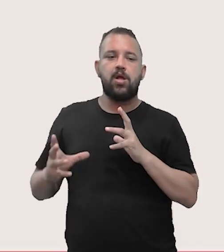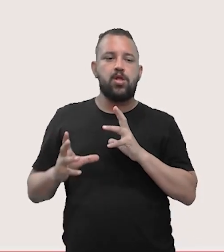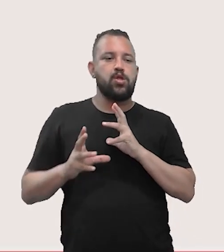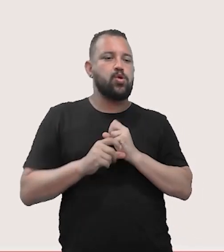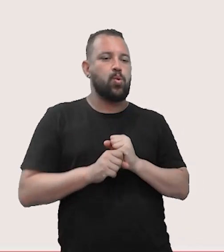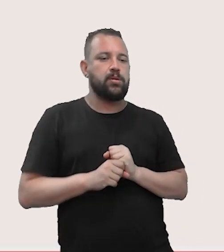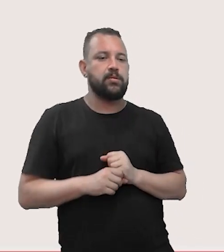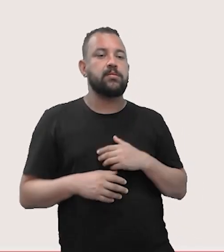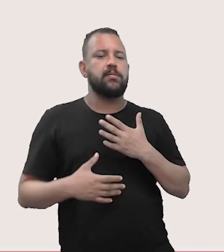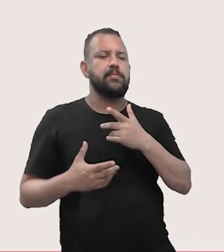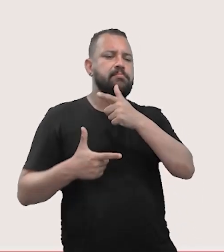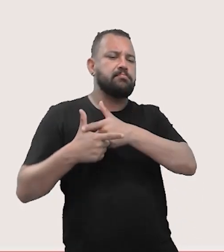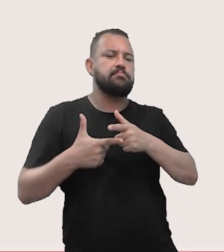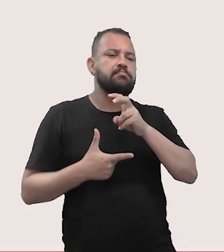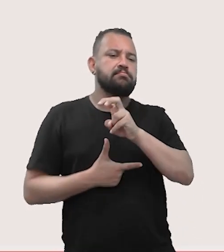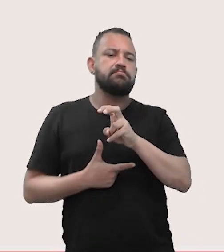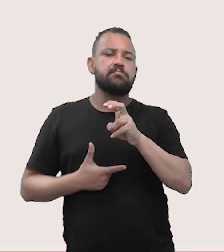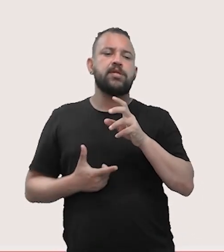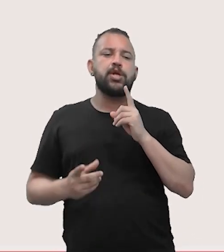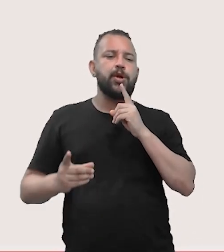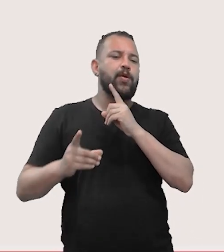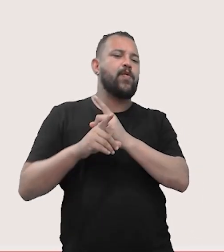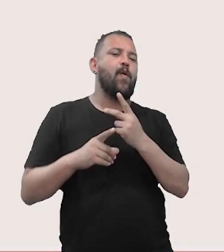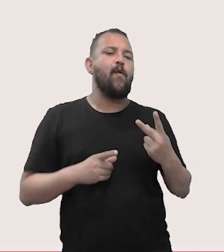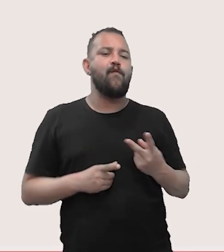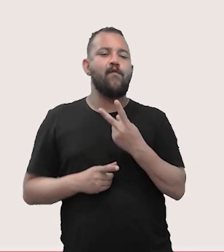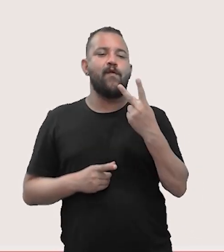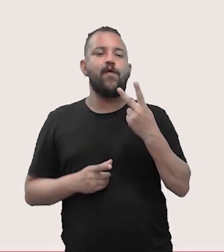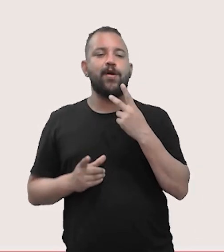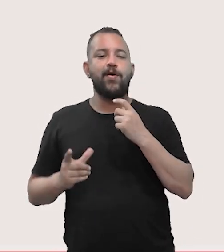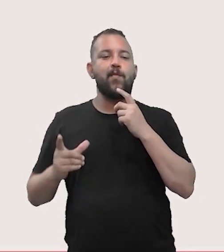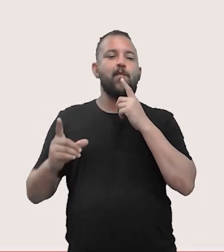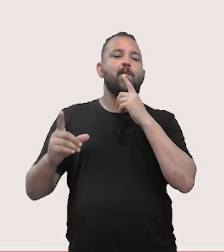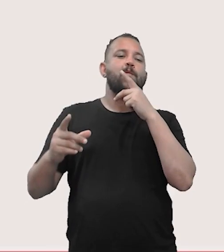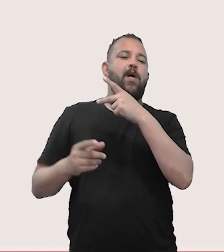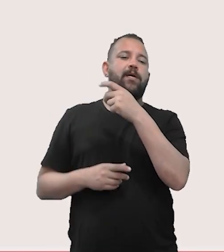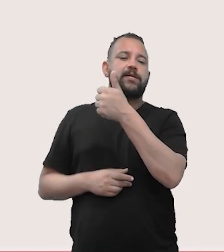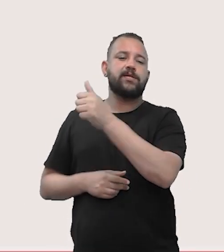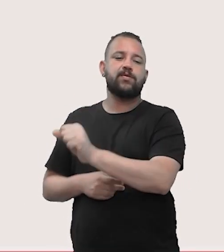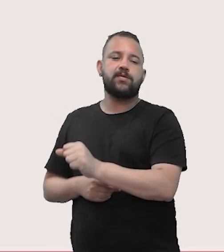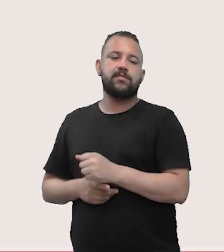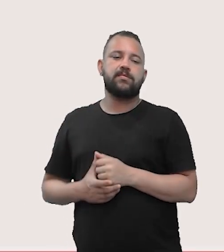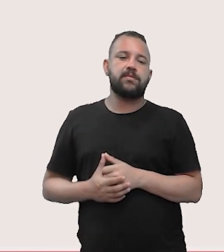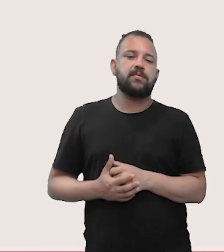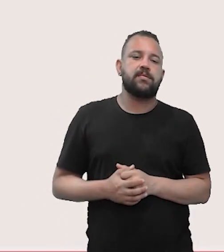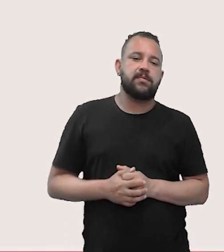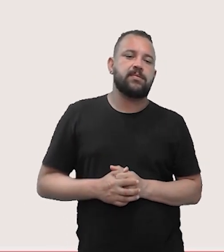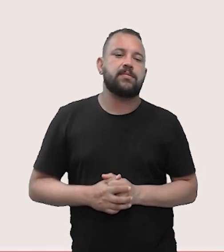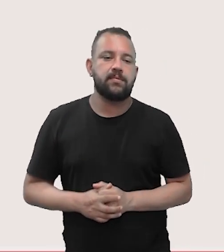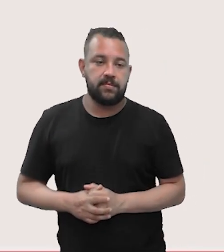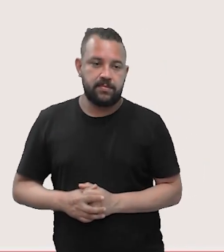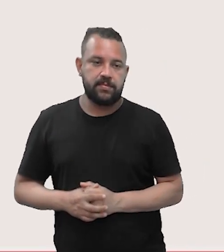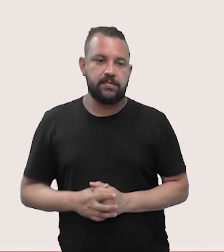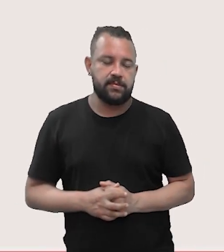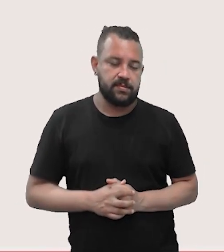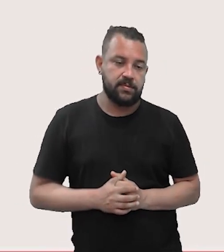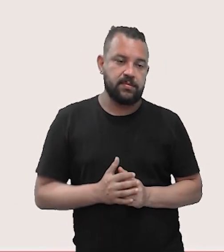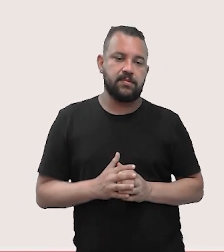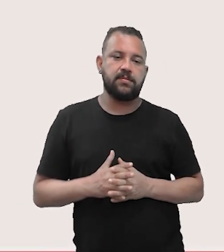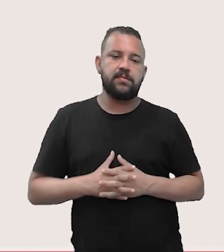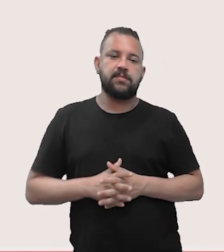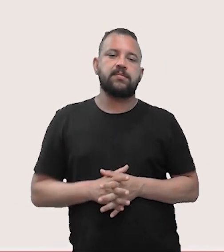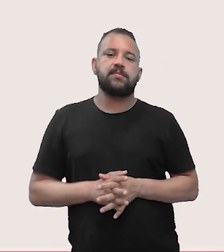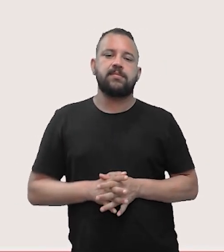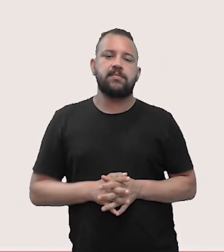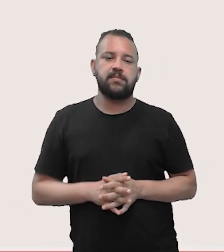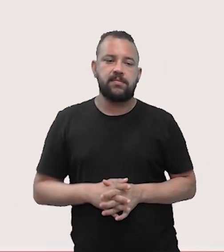vou dividir por 5 e encontrar o valor igual a 18. Então, se eu faço isso aqui, observe, vou pegar uma ideia